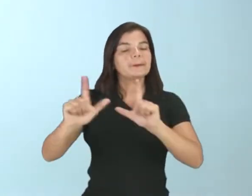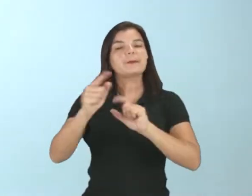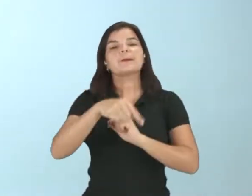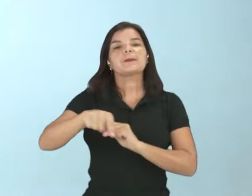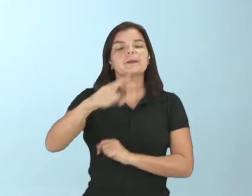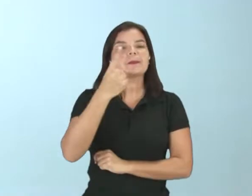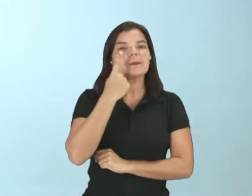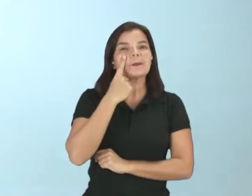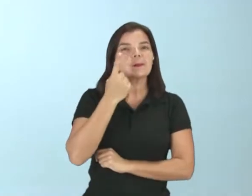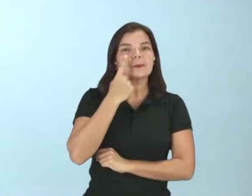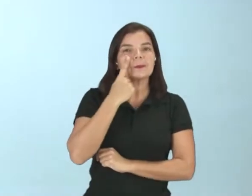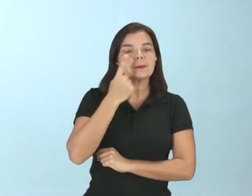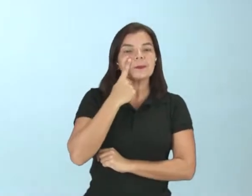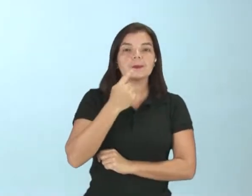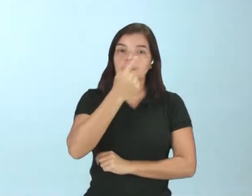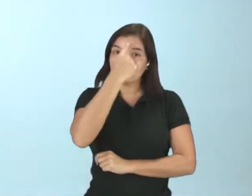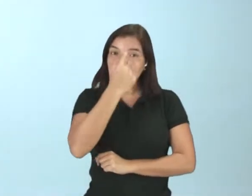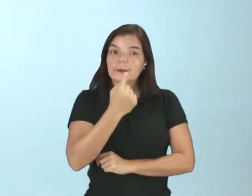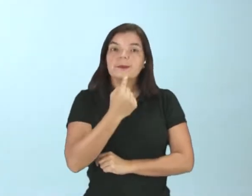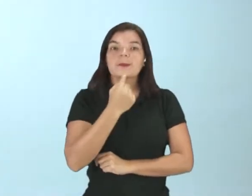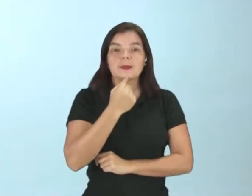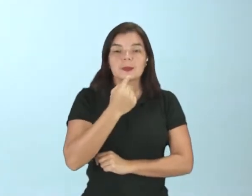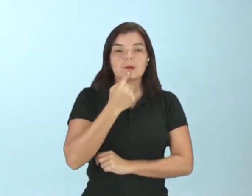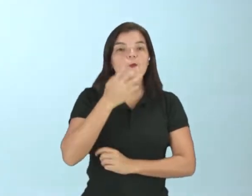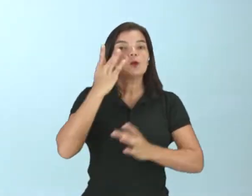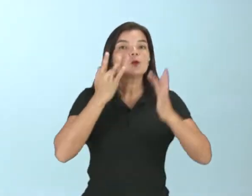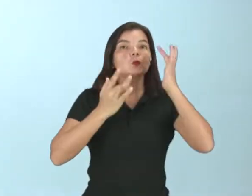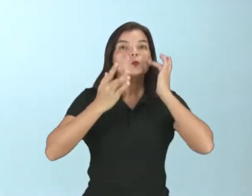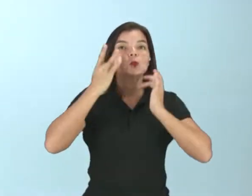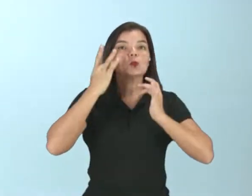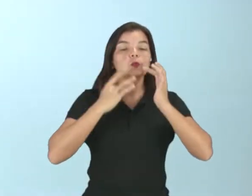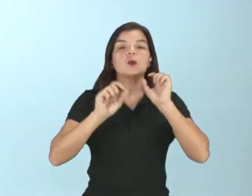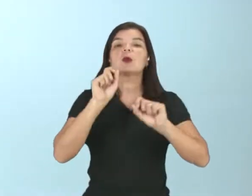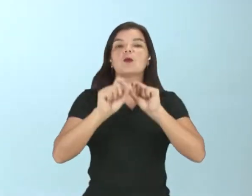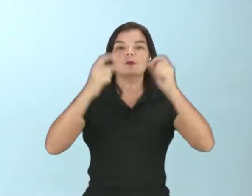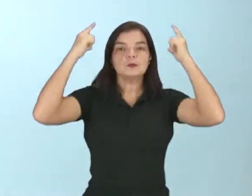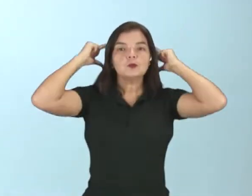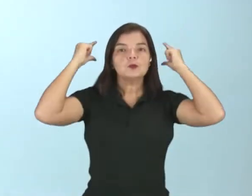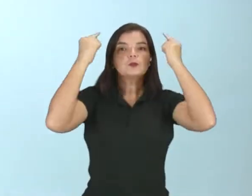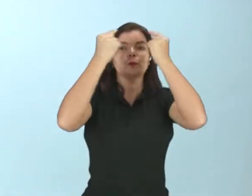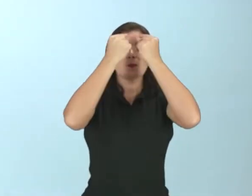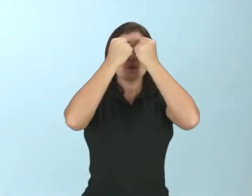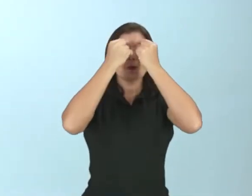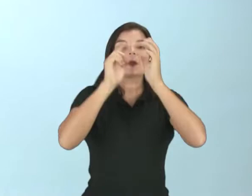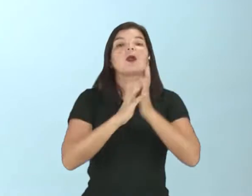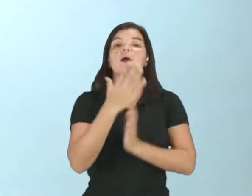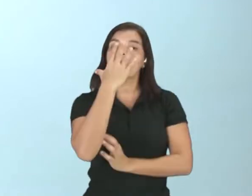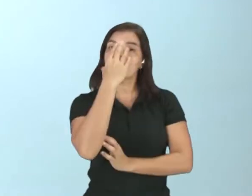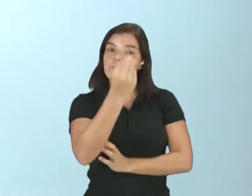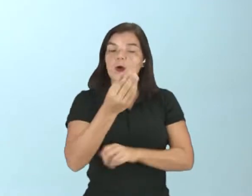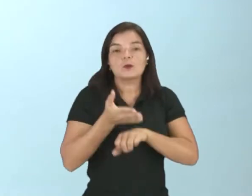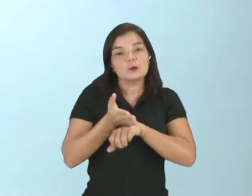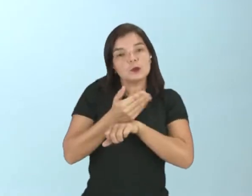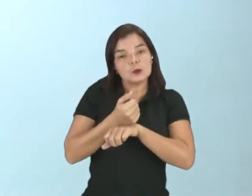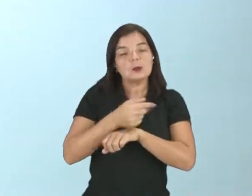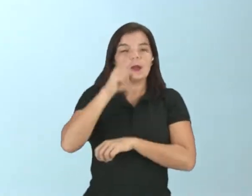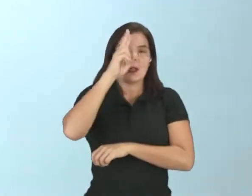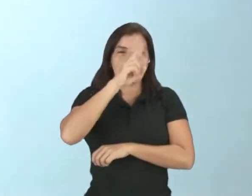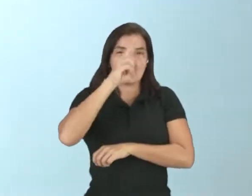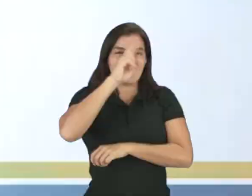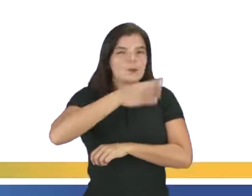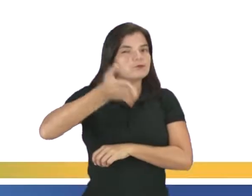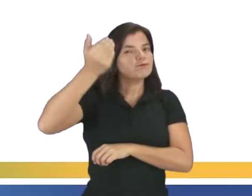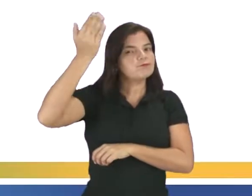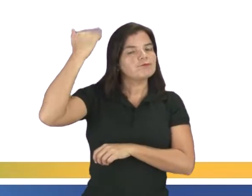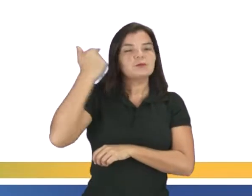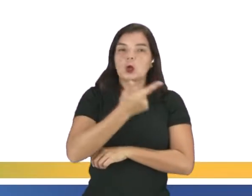você acompanhe a imagem do teatro na Grécia. Isso é uma fotografia recente. Lembre-se que naquela